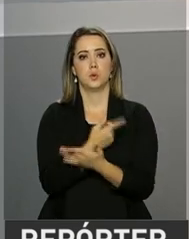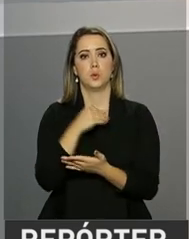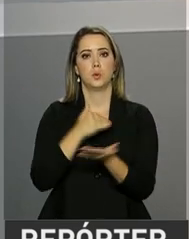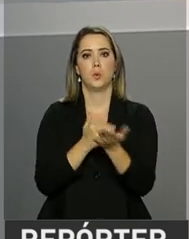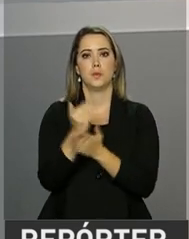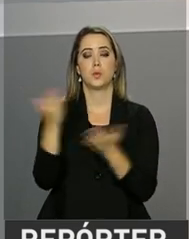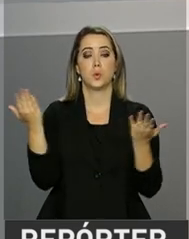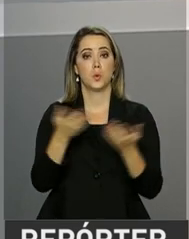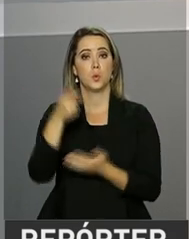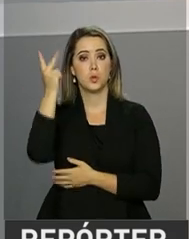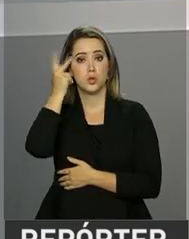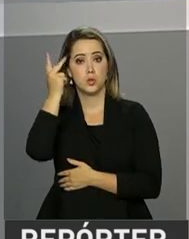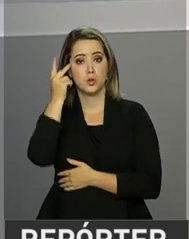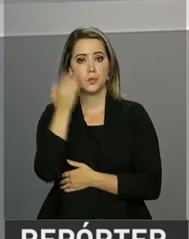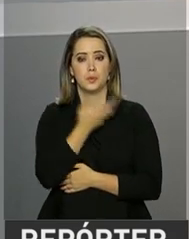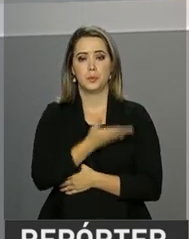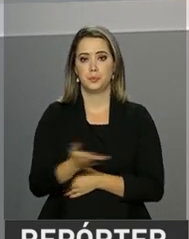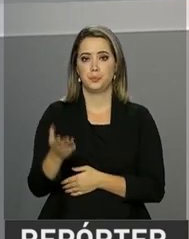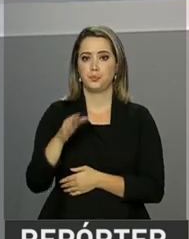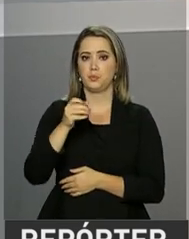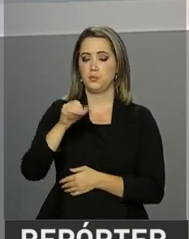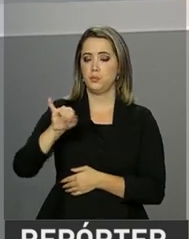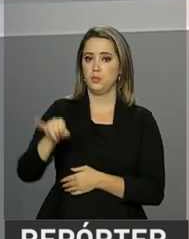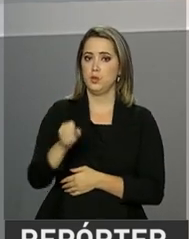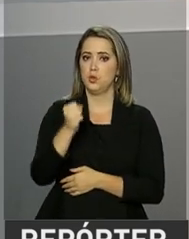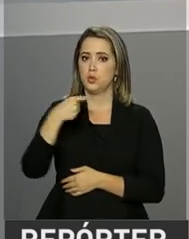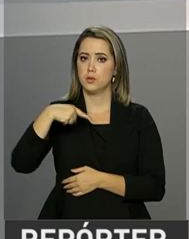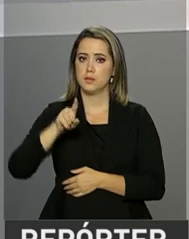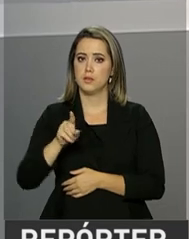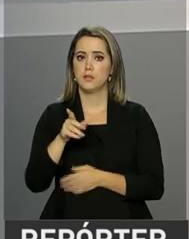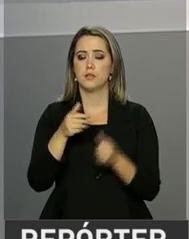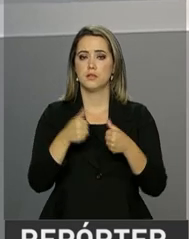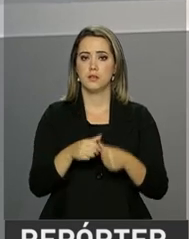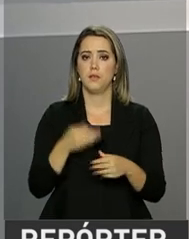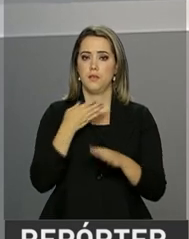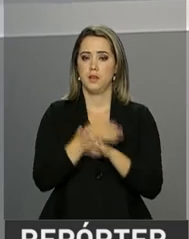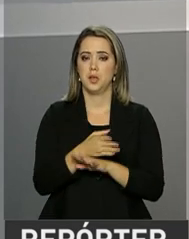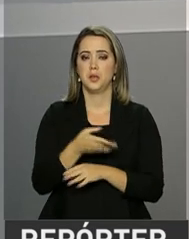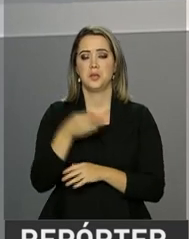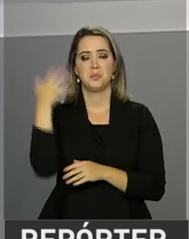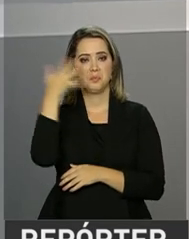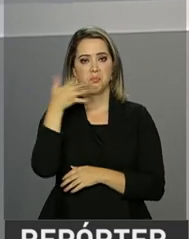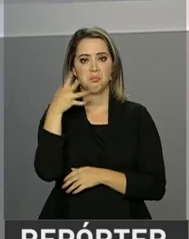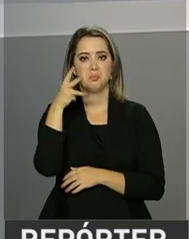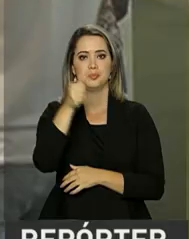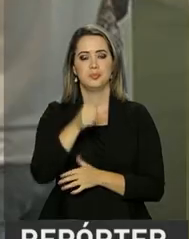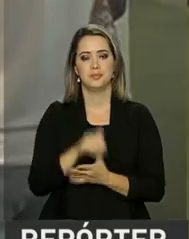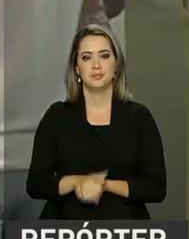começou hoje em São Paulo. O repórter José Luiz Filho esteve lá e conta tudo pra gente.